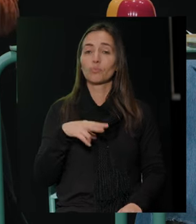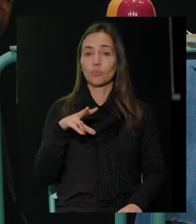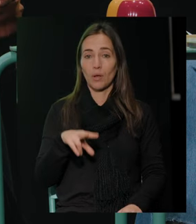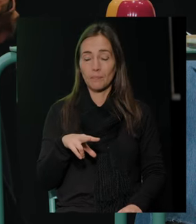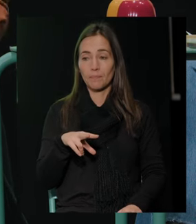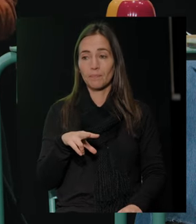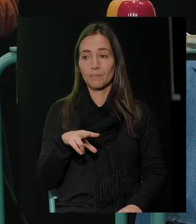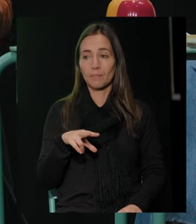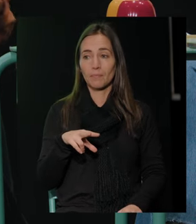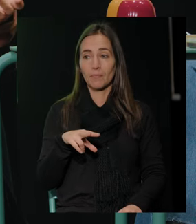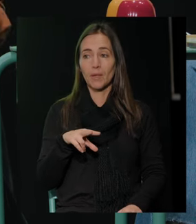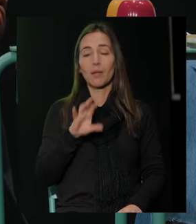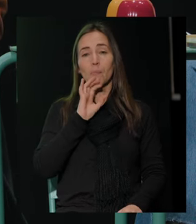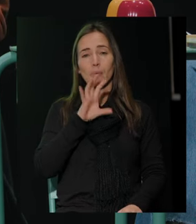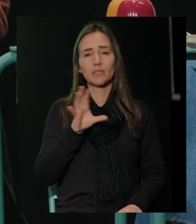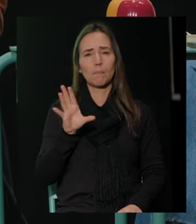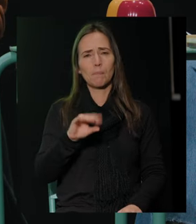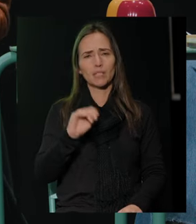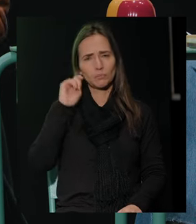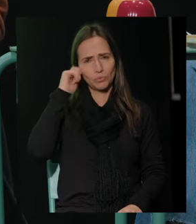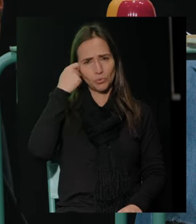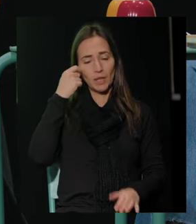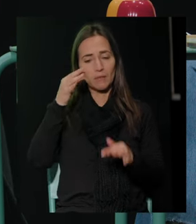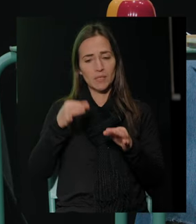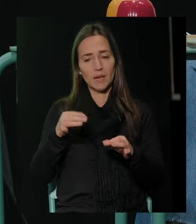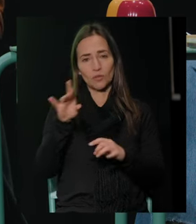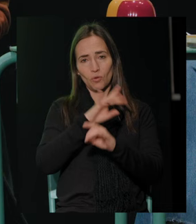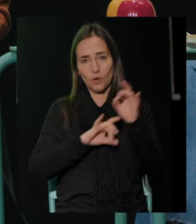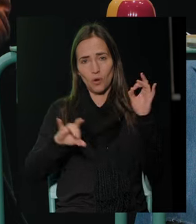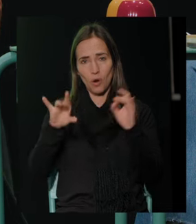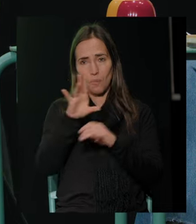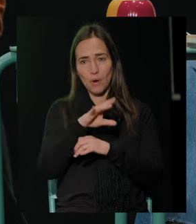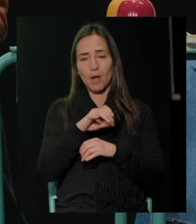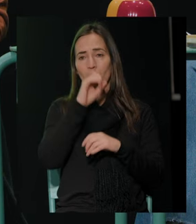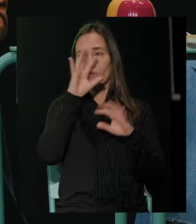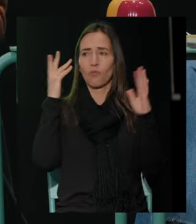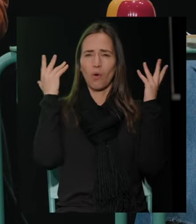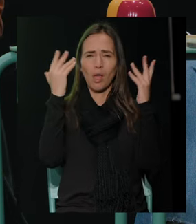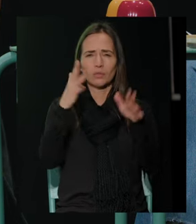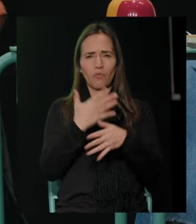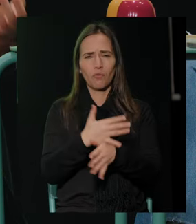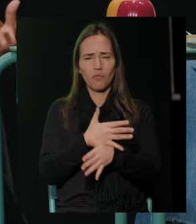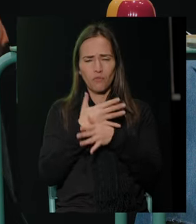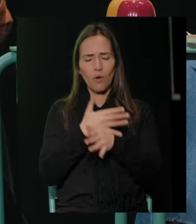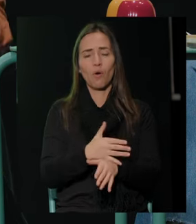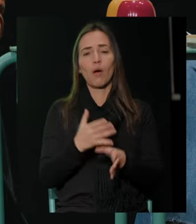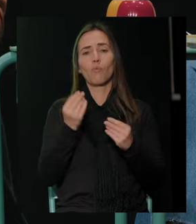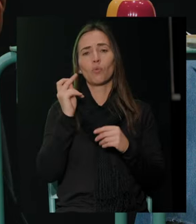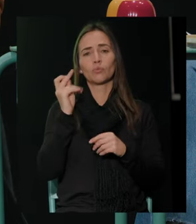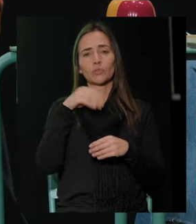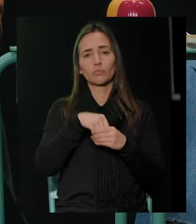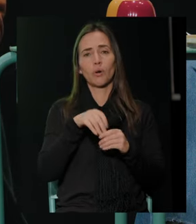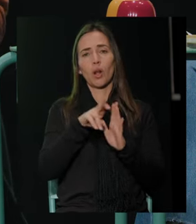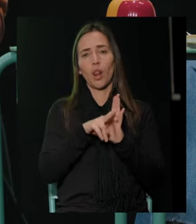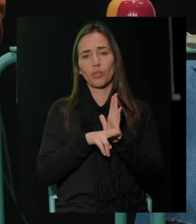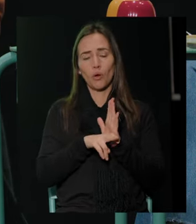será dos países mais afetados, certamente, na Europa. Os fogos florestais há muitos anos que são identificados nos relatórios do IPCC